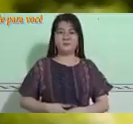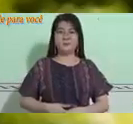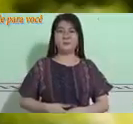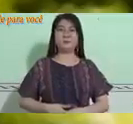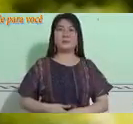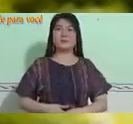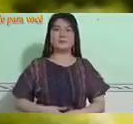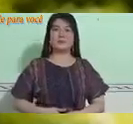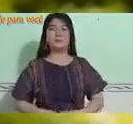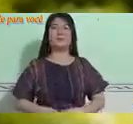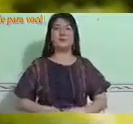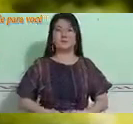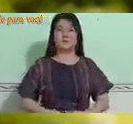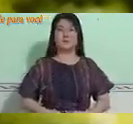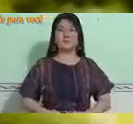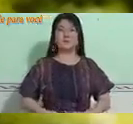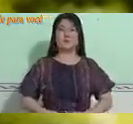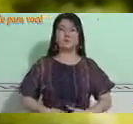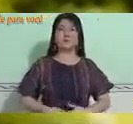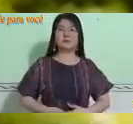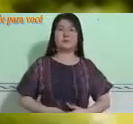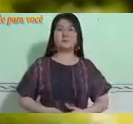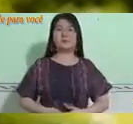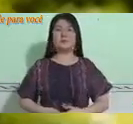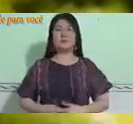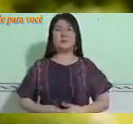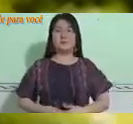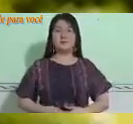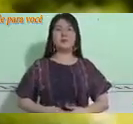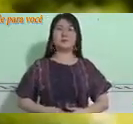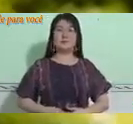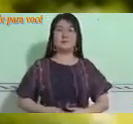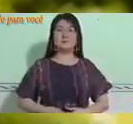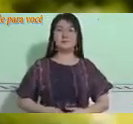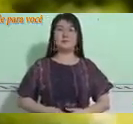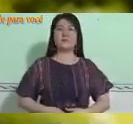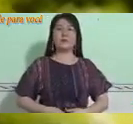Entenda o que é e como acontece a asma induzida por exercício físico.